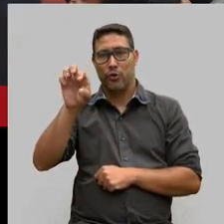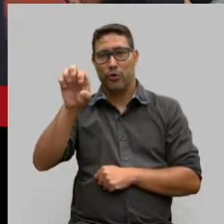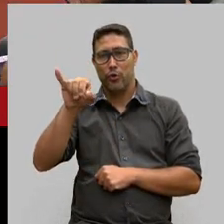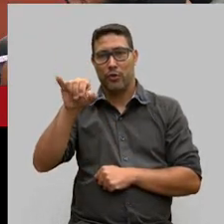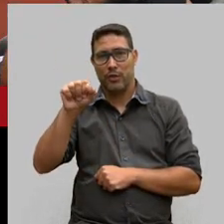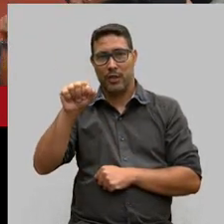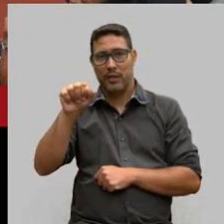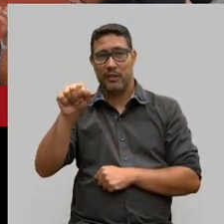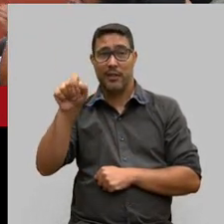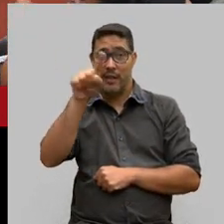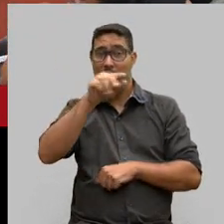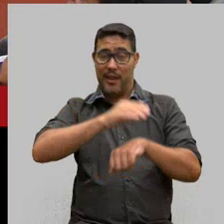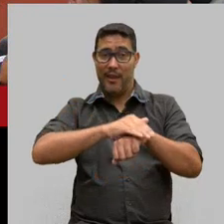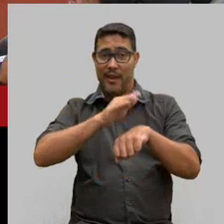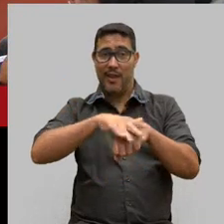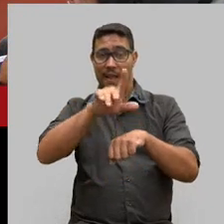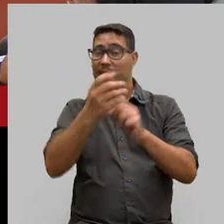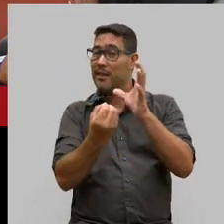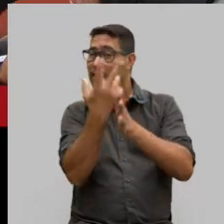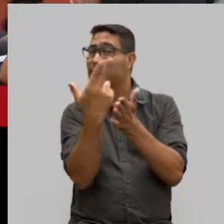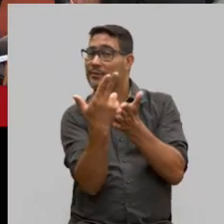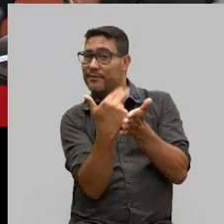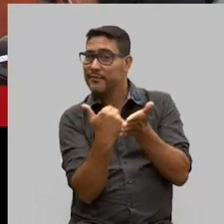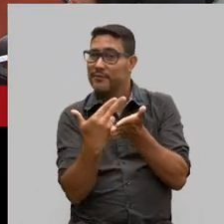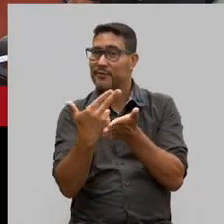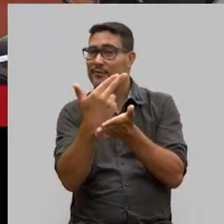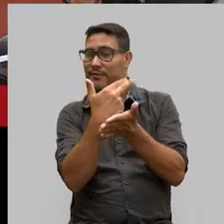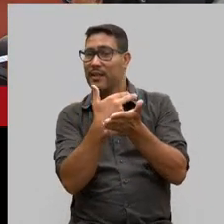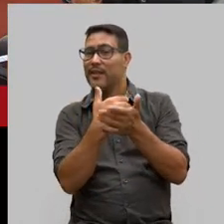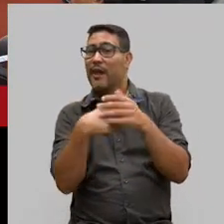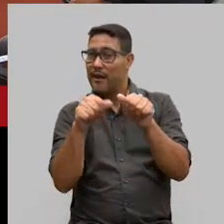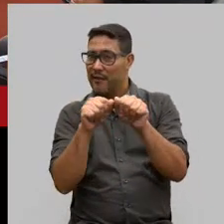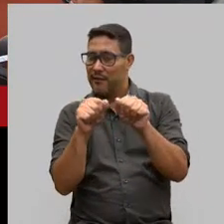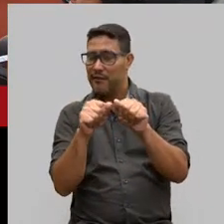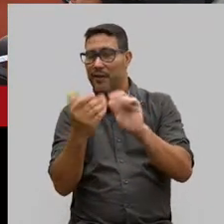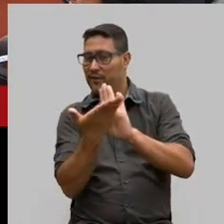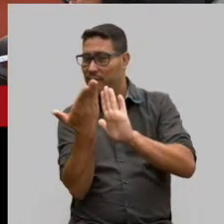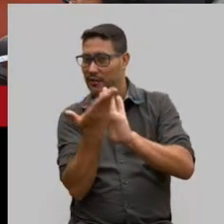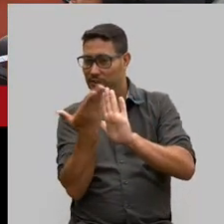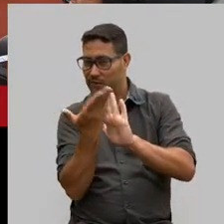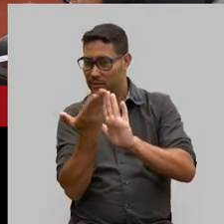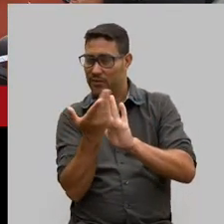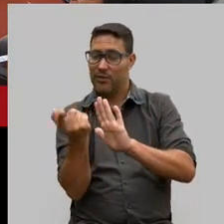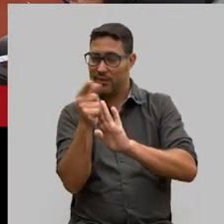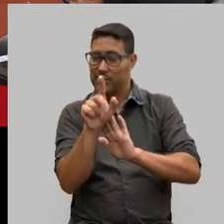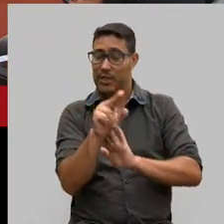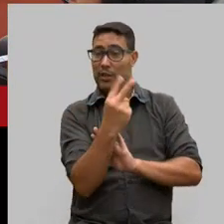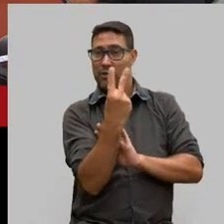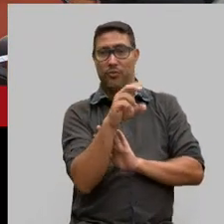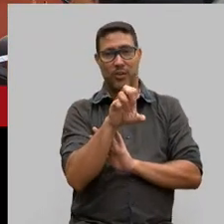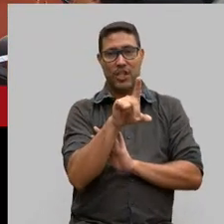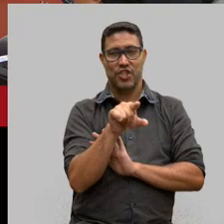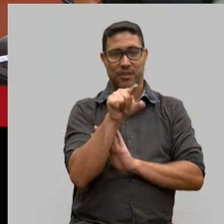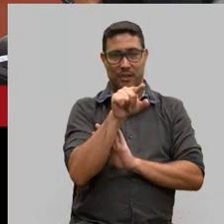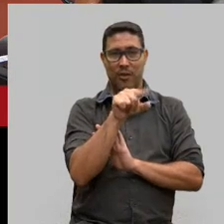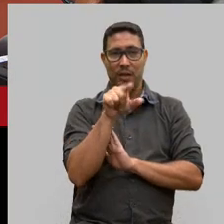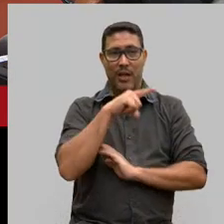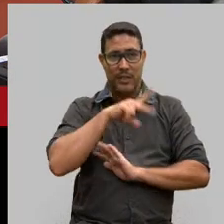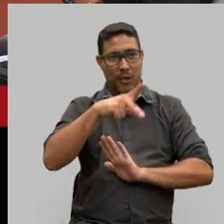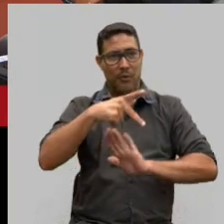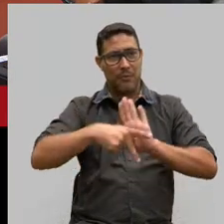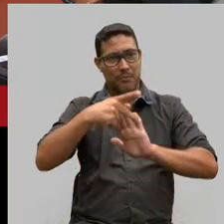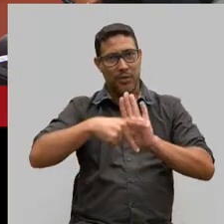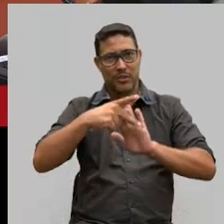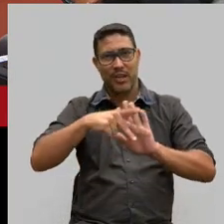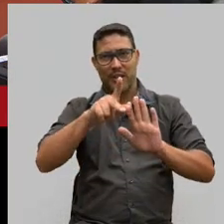artista que criou a peixinha fez o livro e agora o livro tá na segunda edição que a Dani também tá ajudando na construção deles eles têm um projeto eu